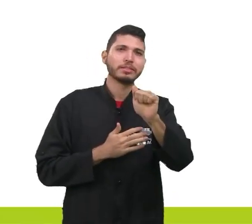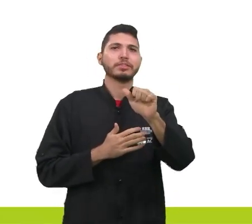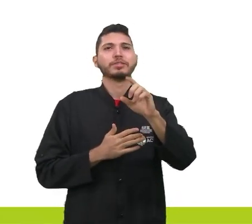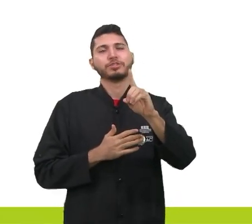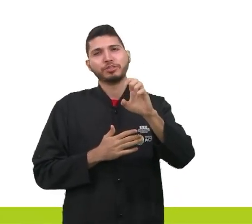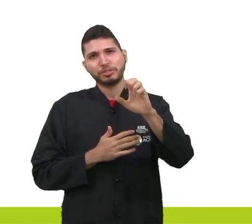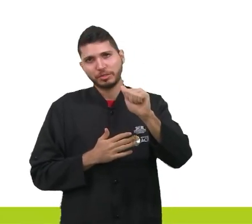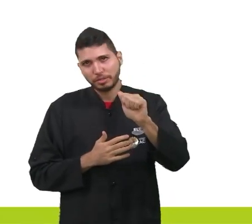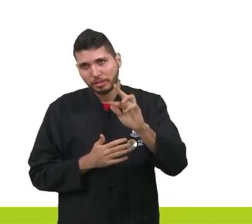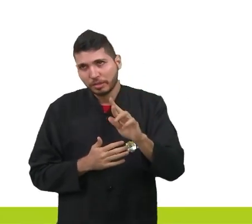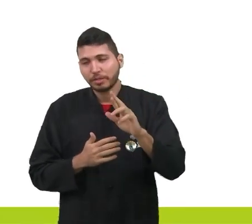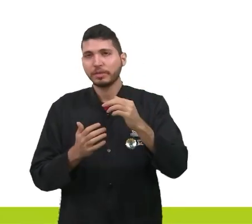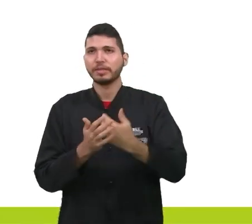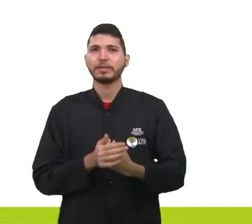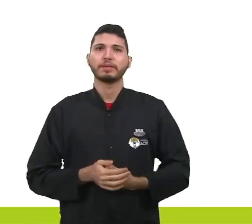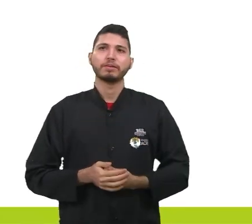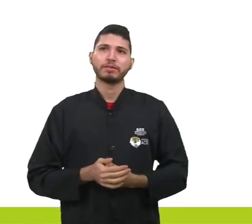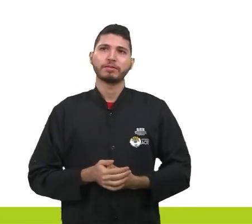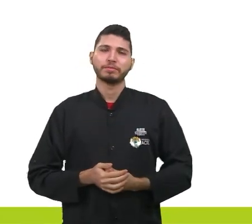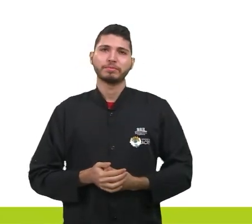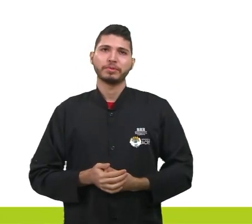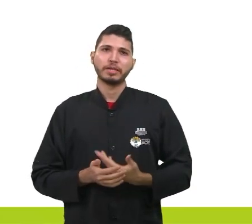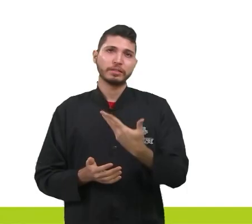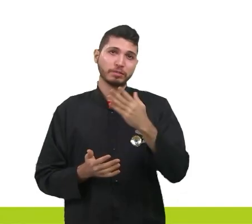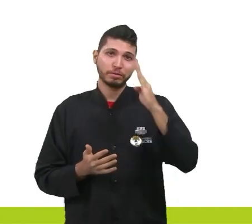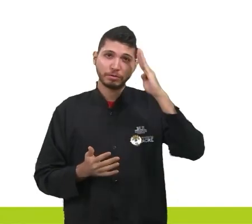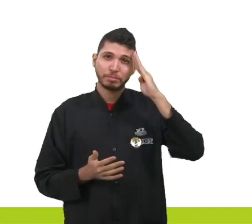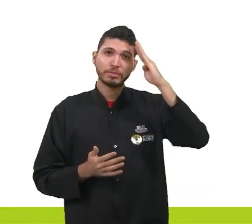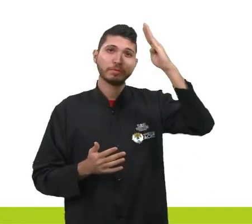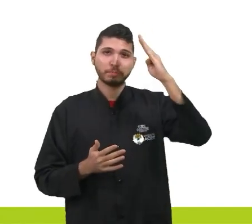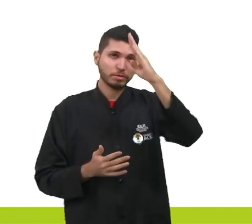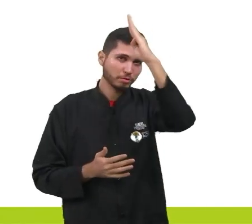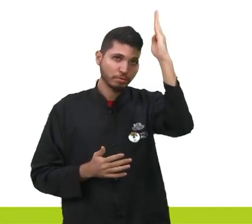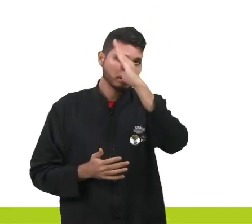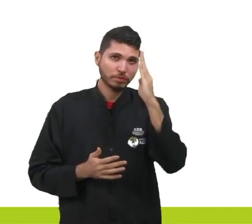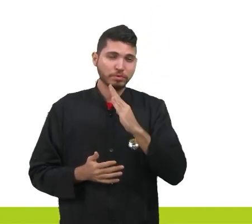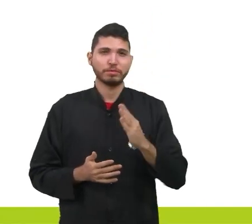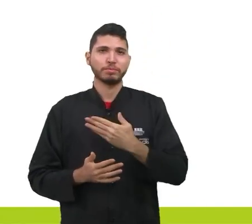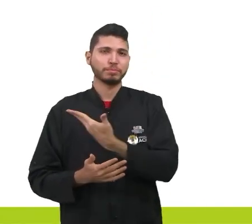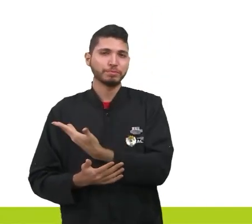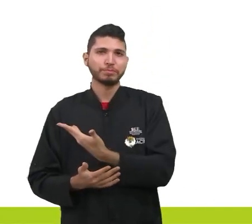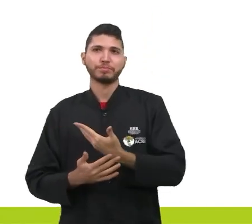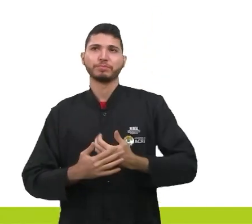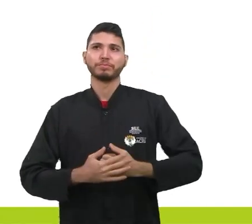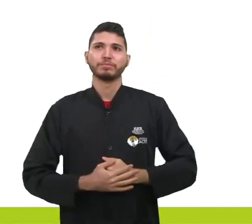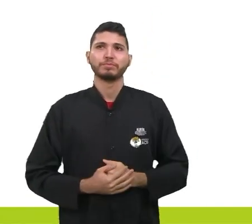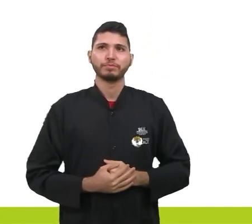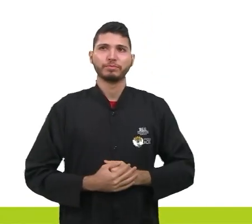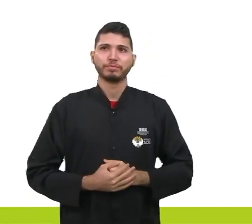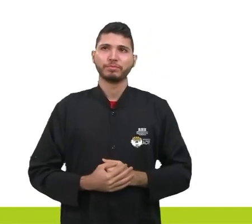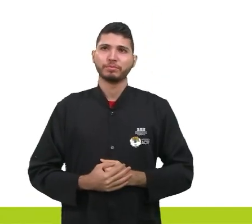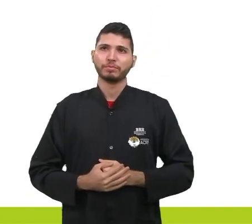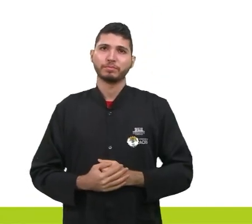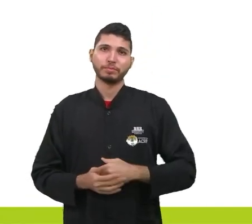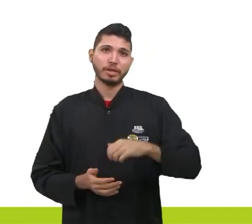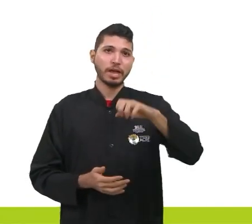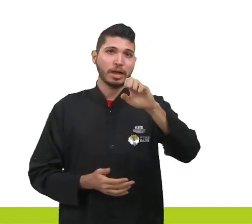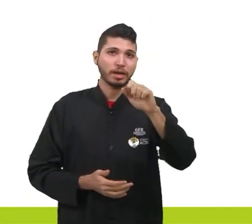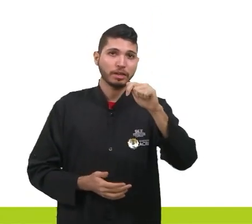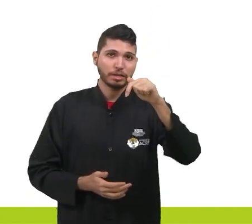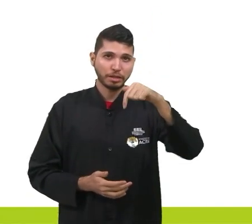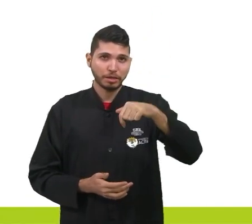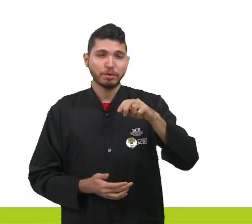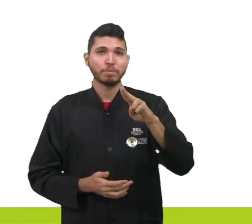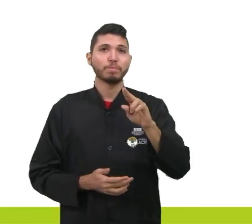que são responsáveis aí por atuarem no Brasil. Nós temos a massa equatorial